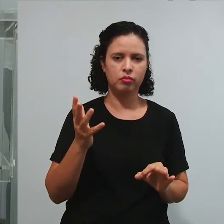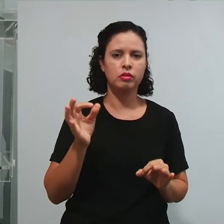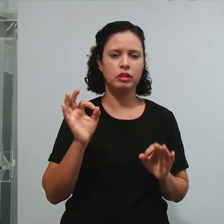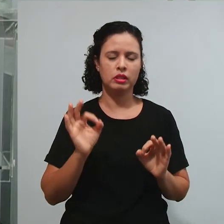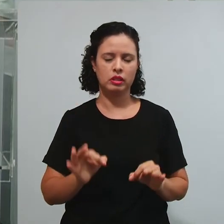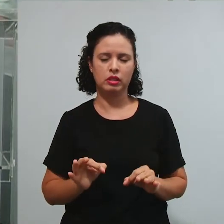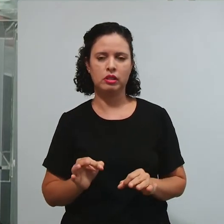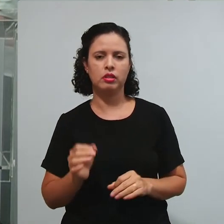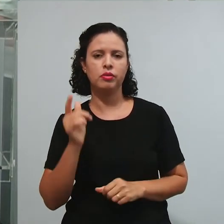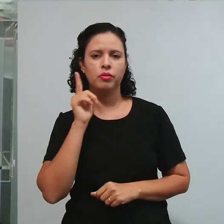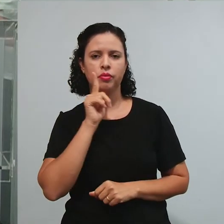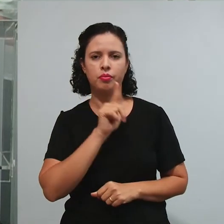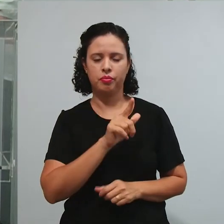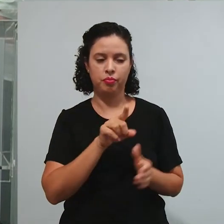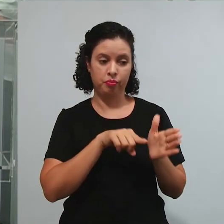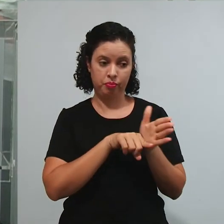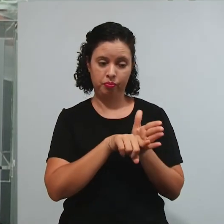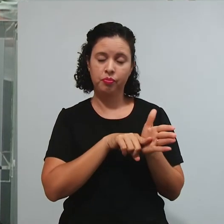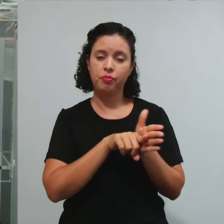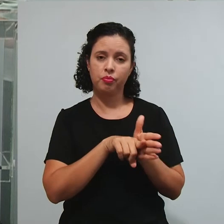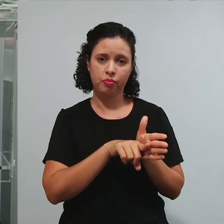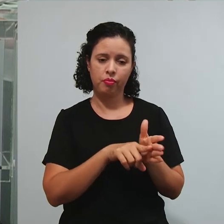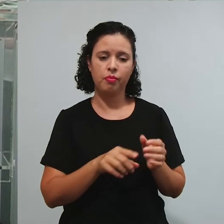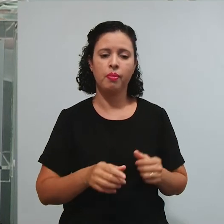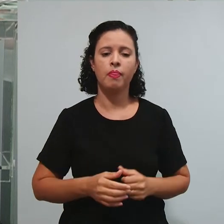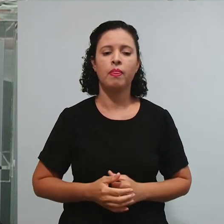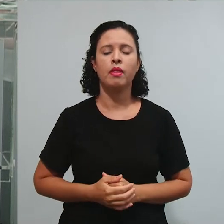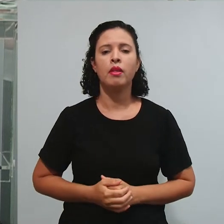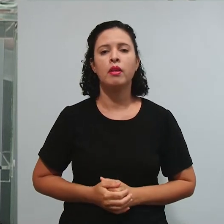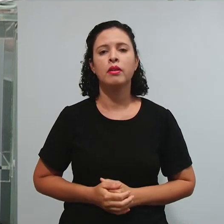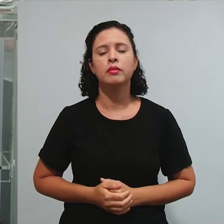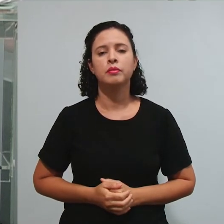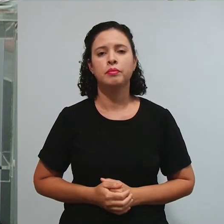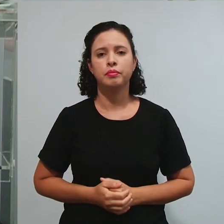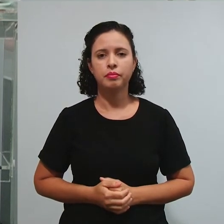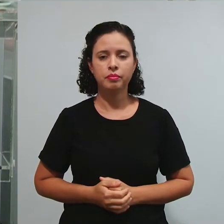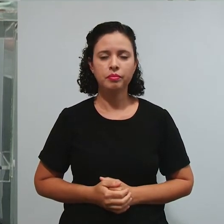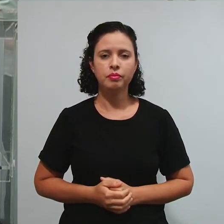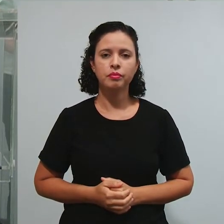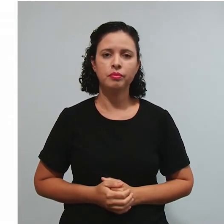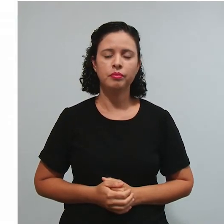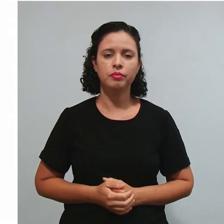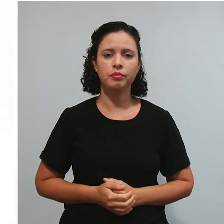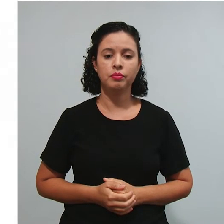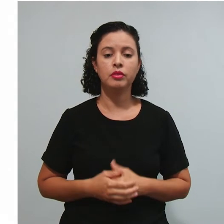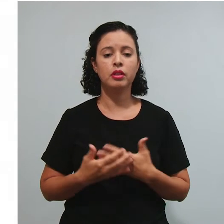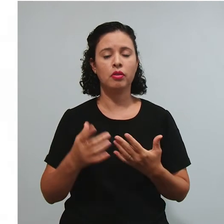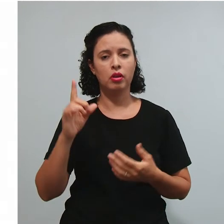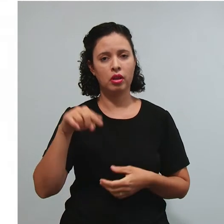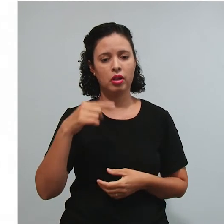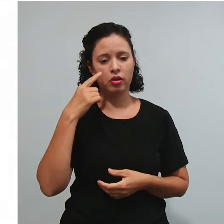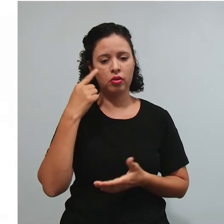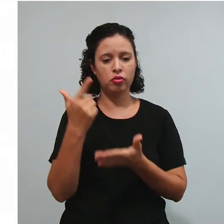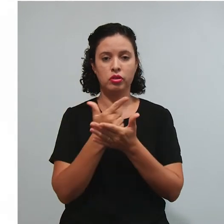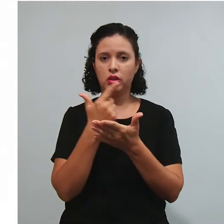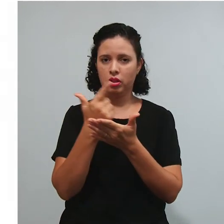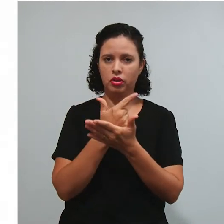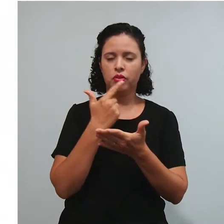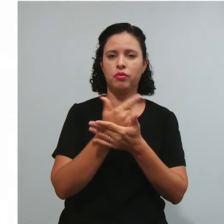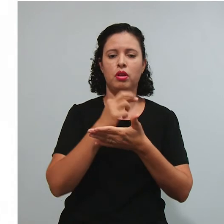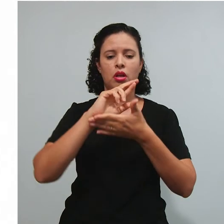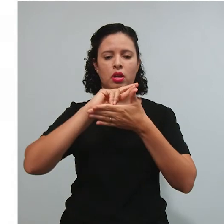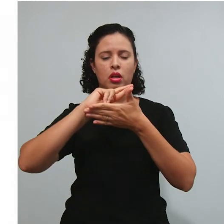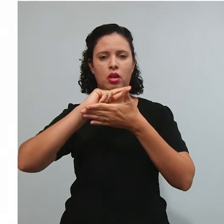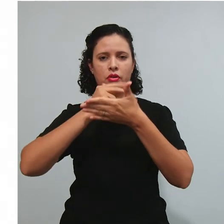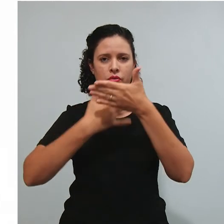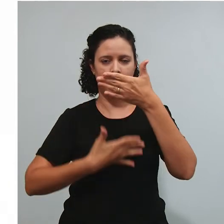a gente pode verificar. Então vamos em frente. Bem, pessoal, essas são as nossas referências.